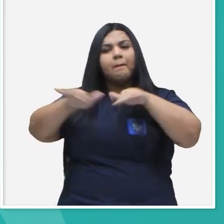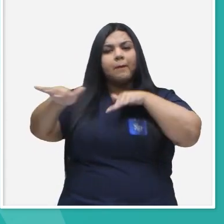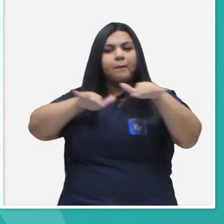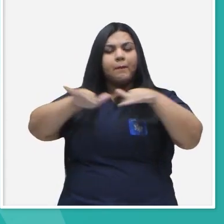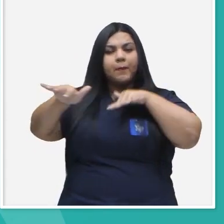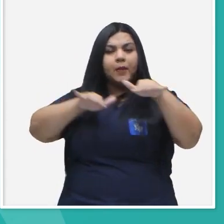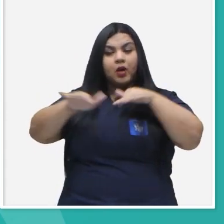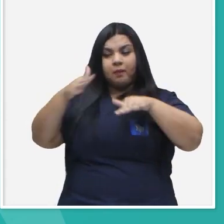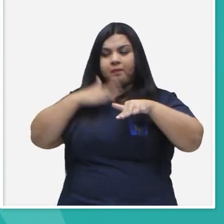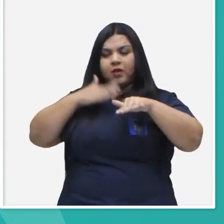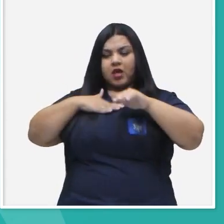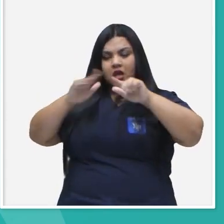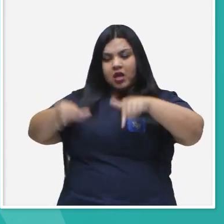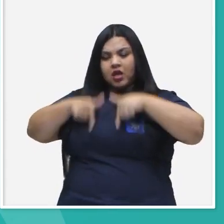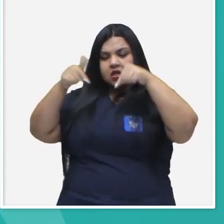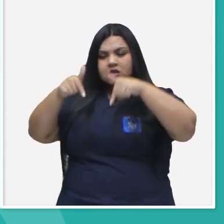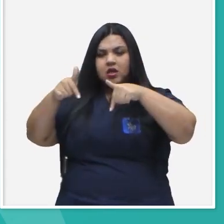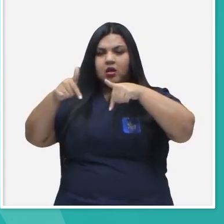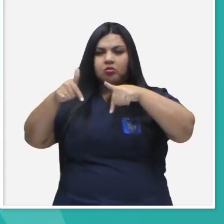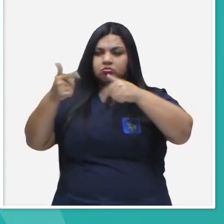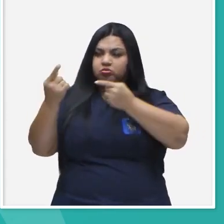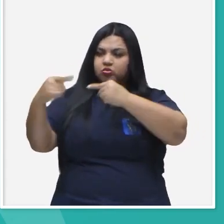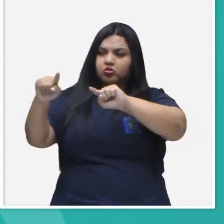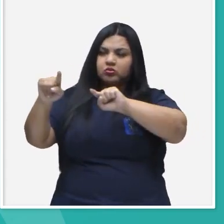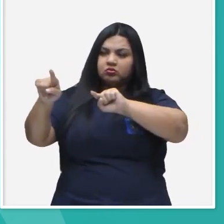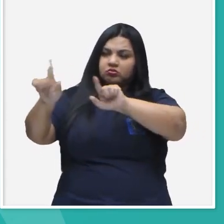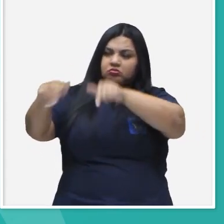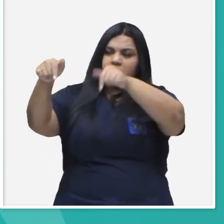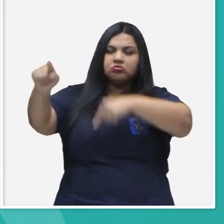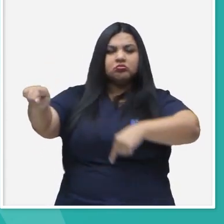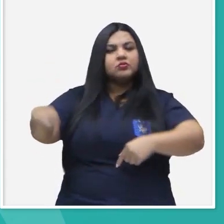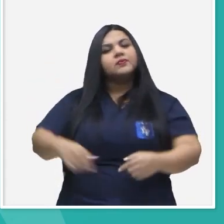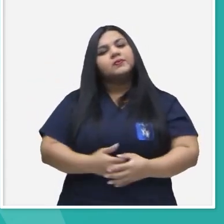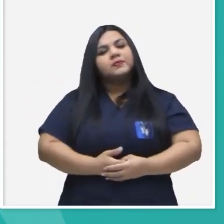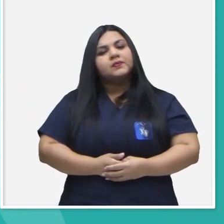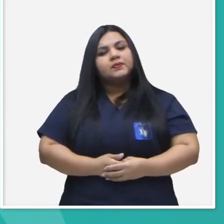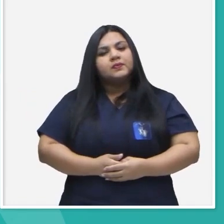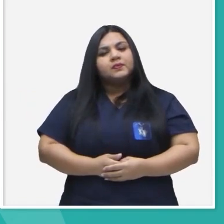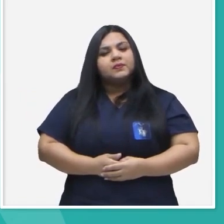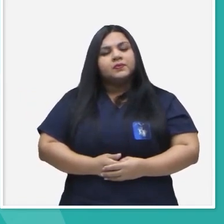As minhas ações. Podemos prosseguir.